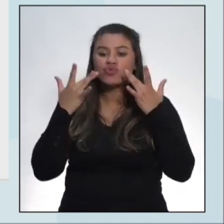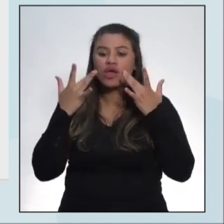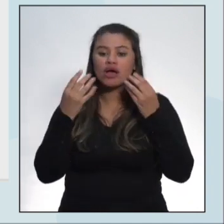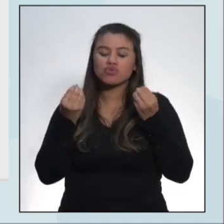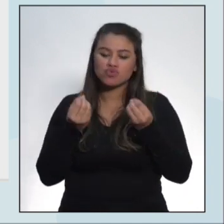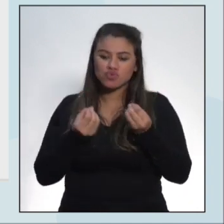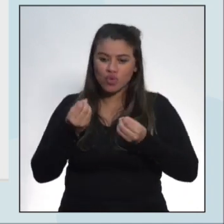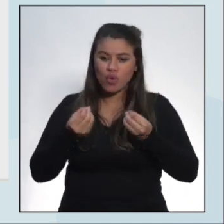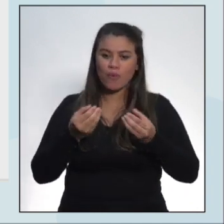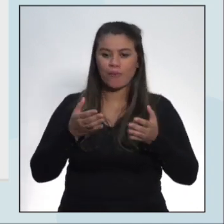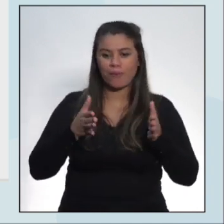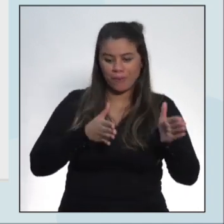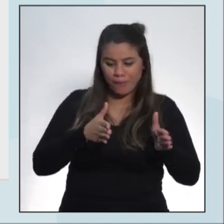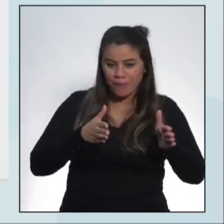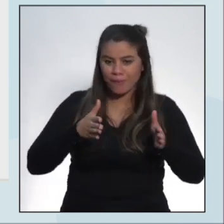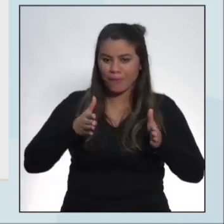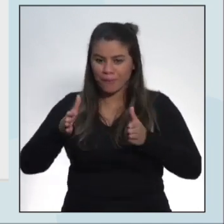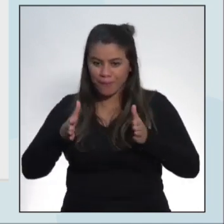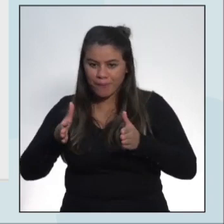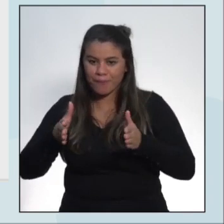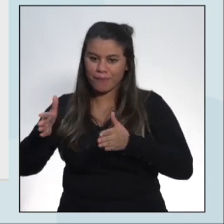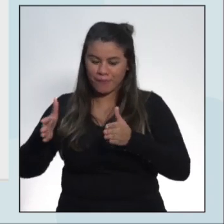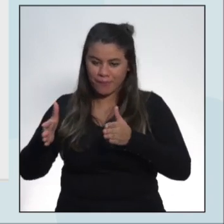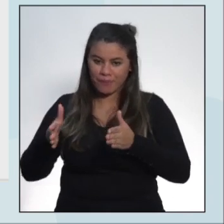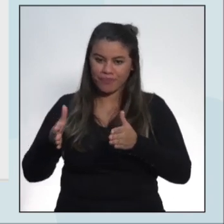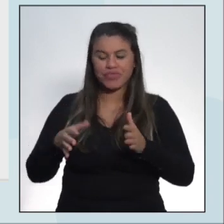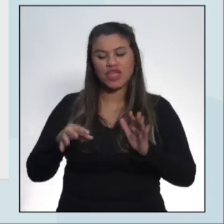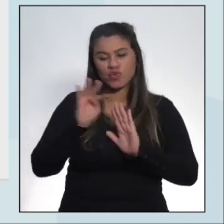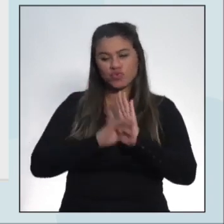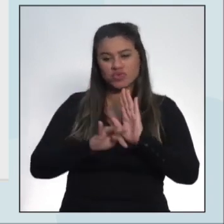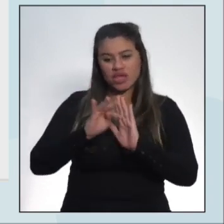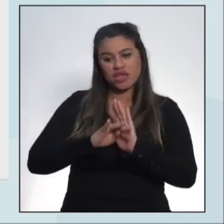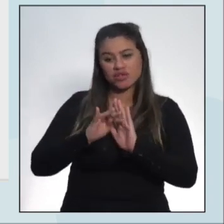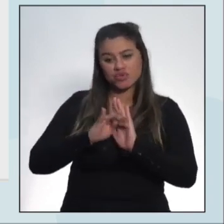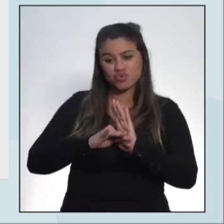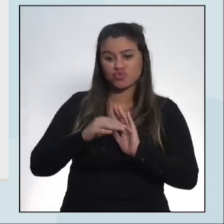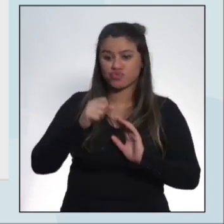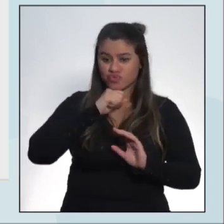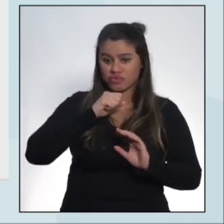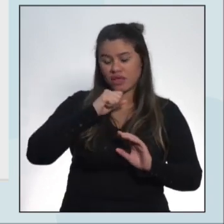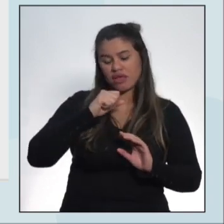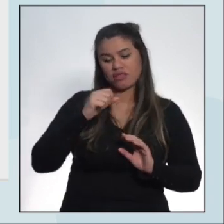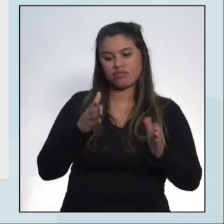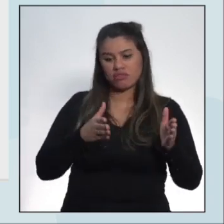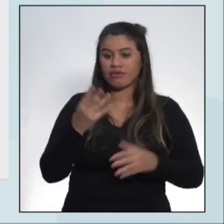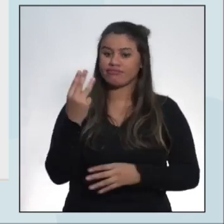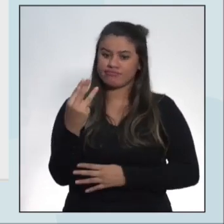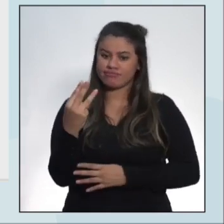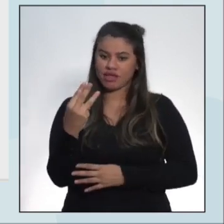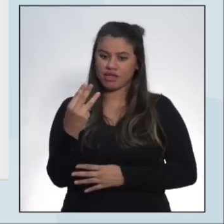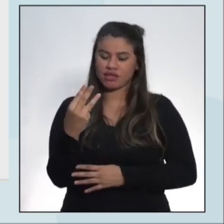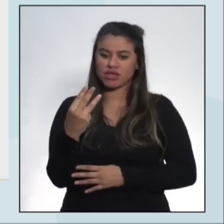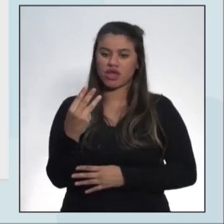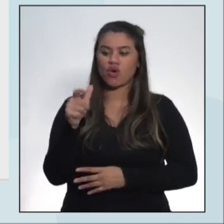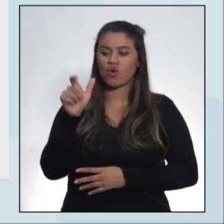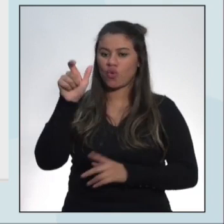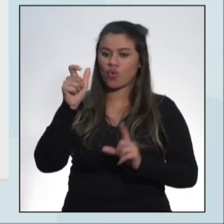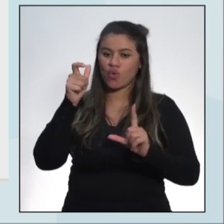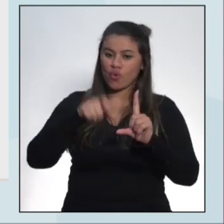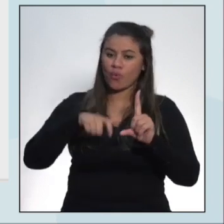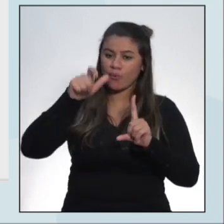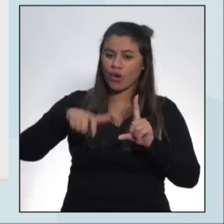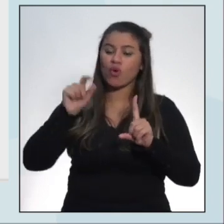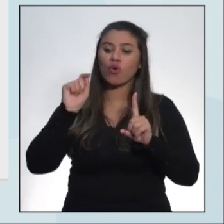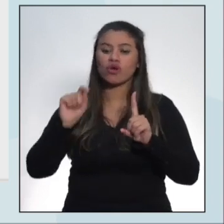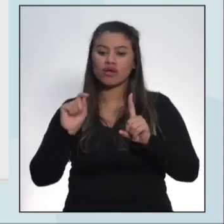Um texto clássico, geralmente dividido em 3 atos, né? Que é a apresentação dos personagens, o